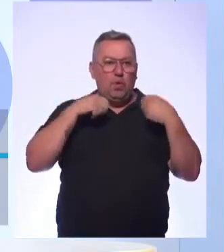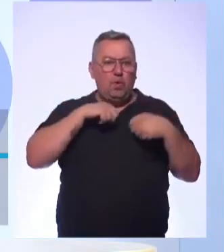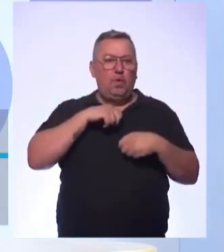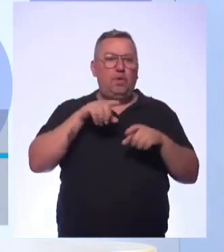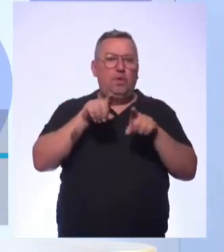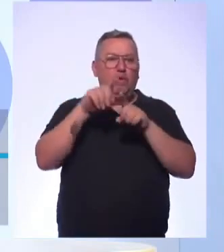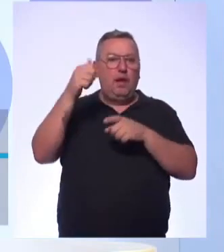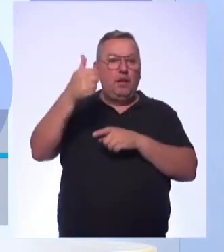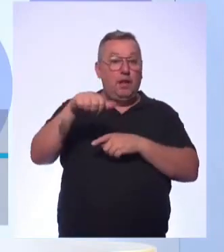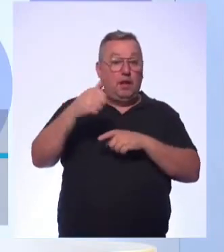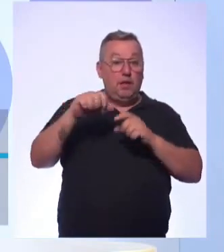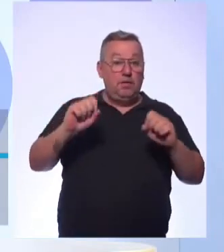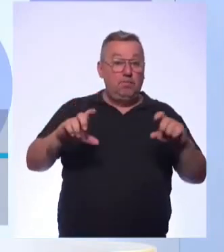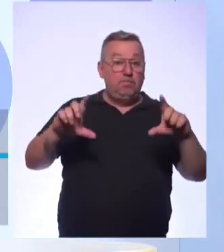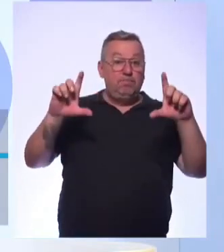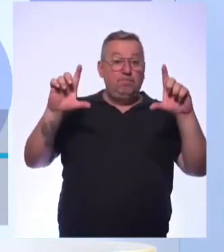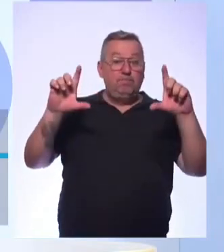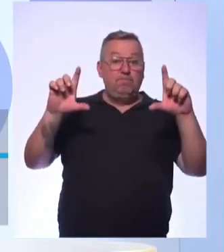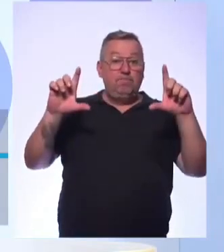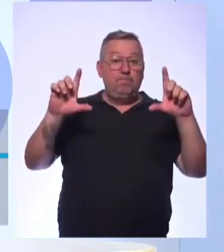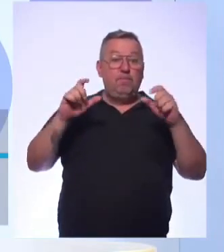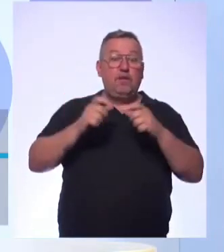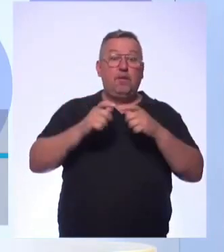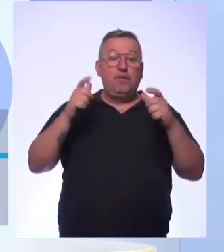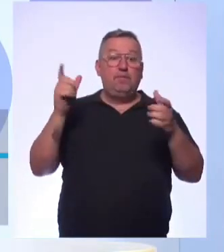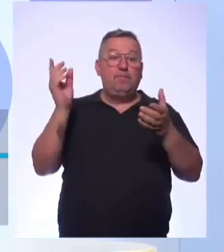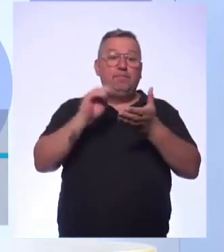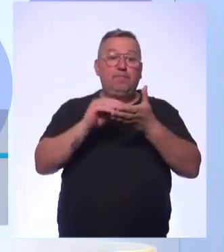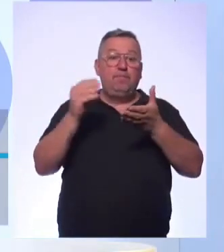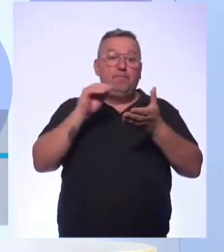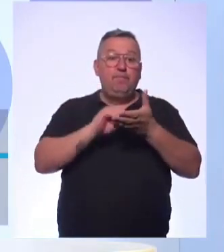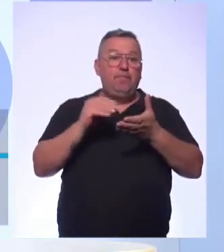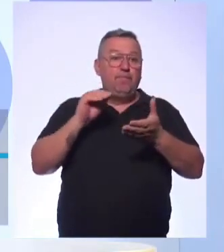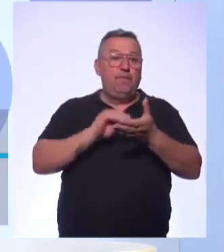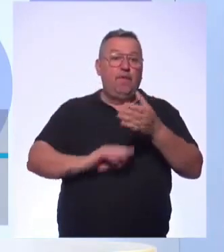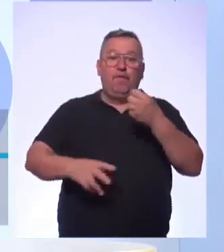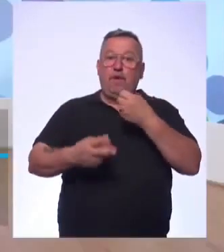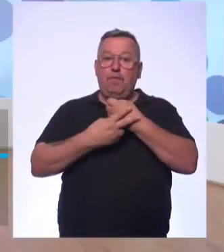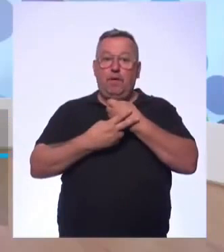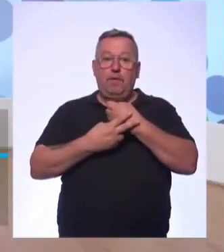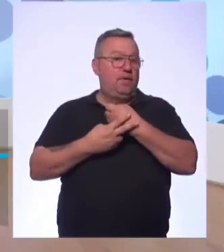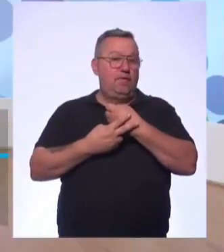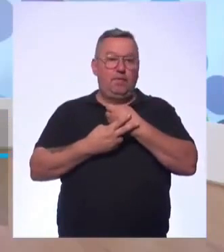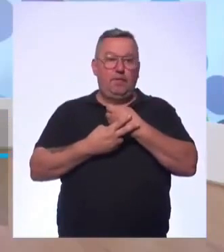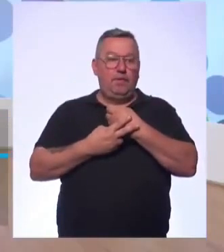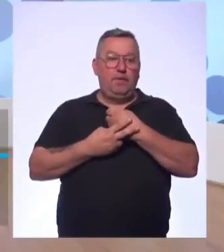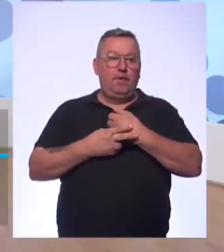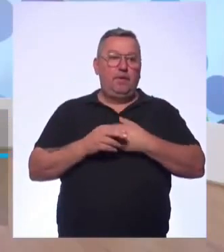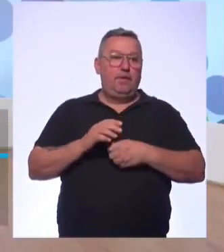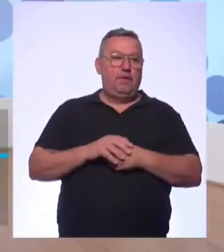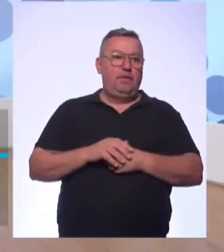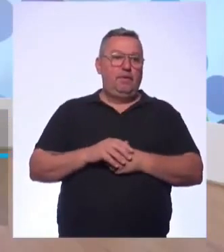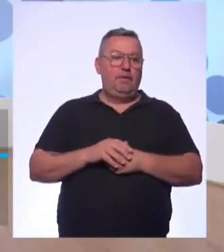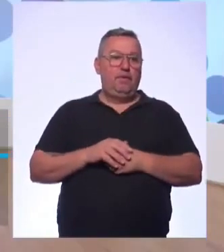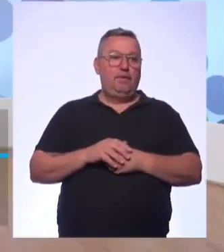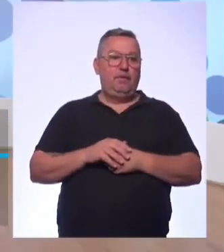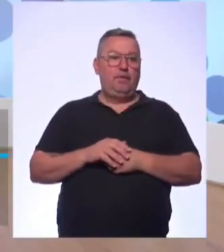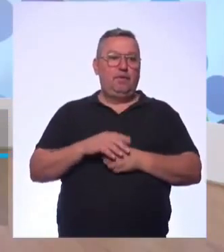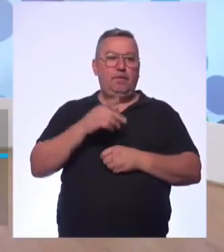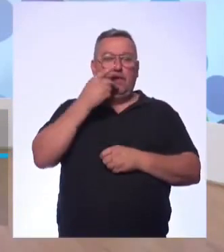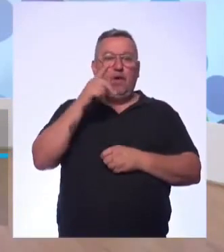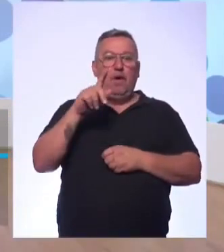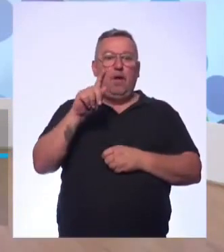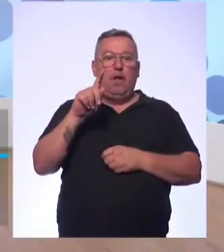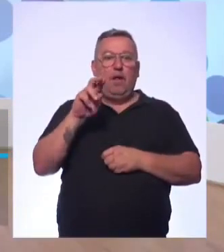análise de imagens. E a maioria tem colocado linguagem verbal e não verbal. O Diego, você comentou, Déia? Comentou? Que ele falou